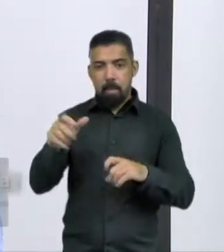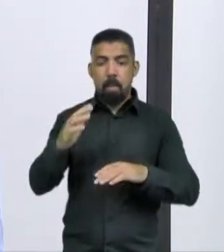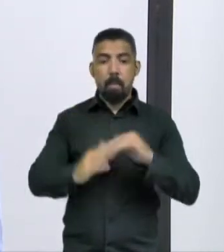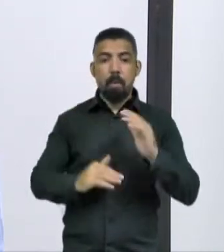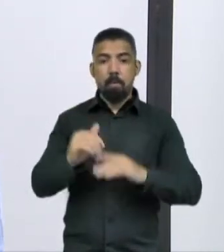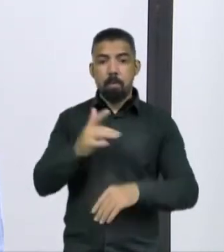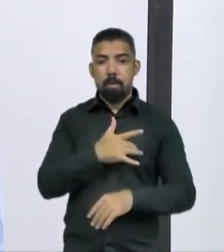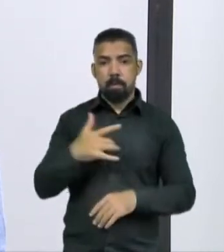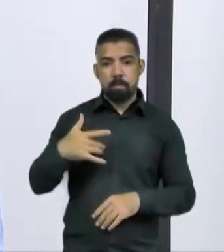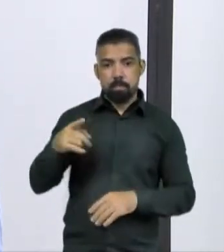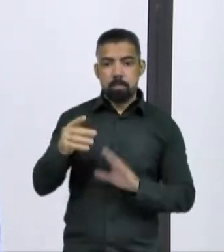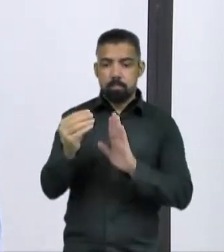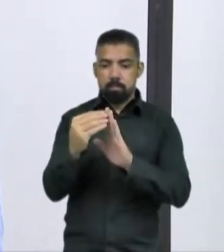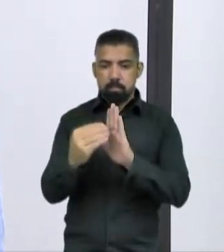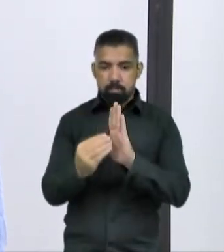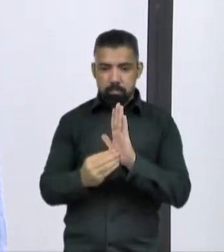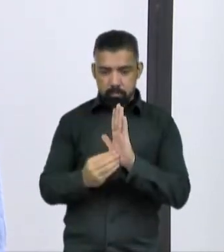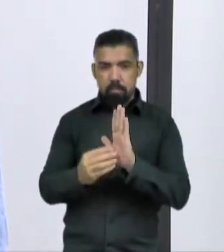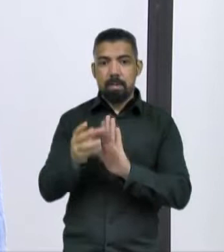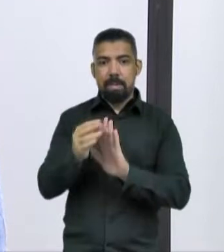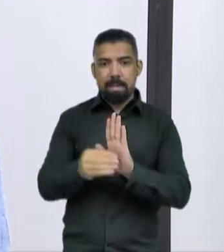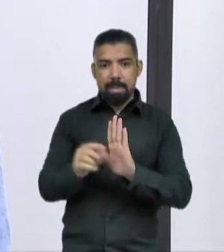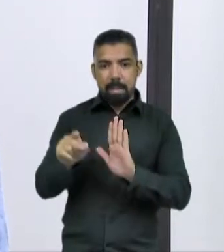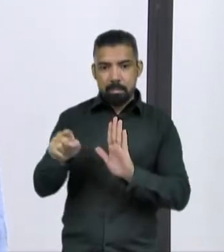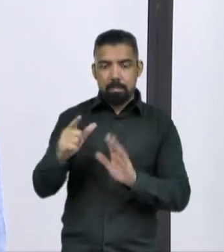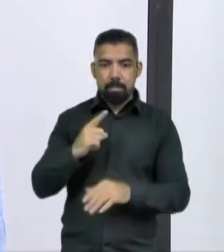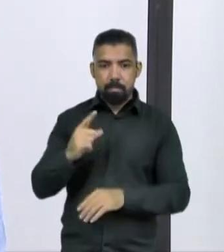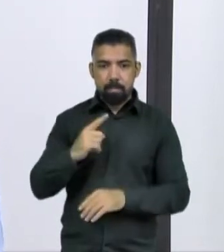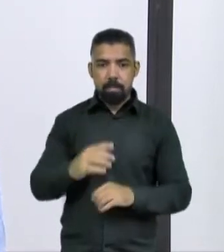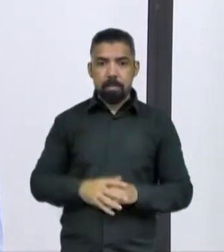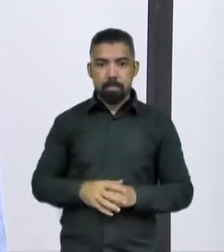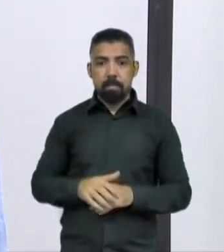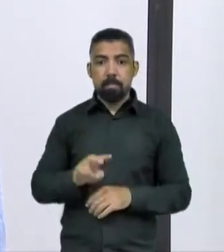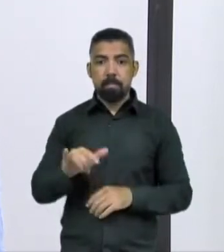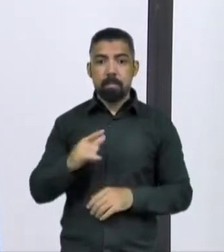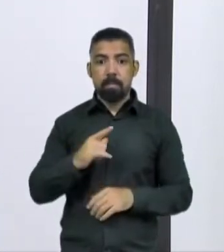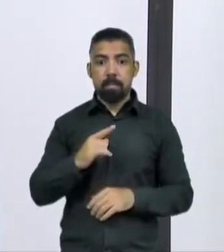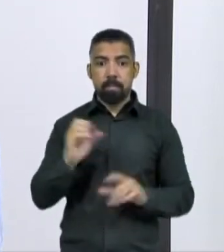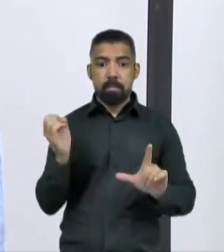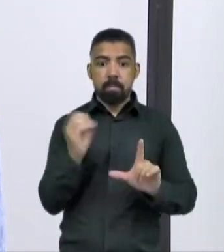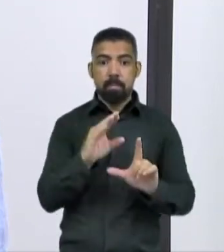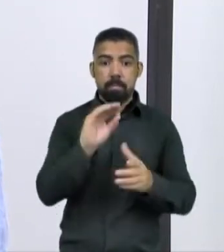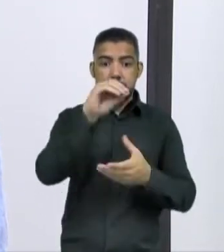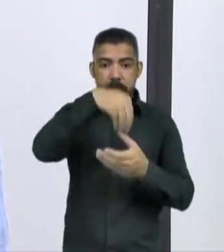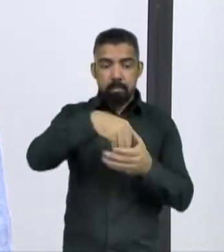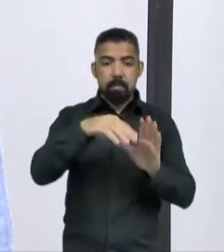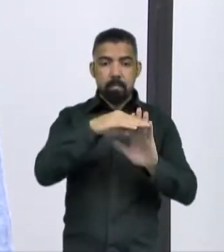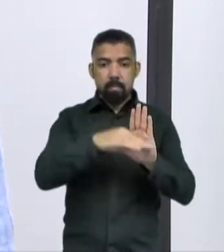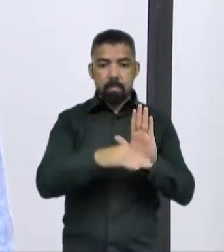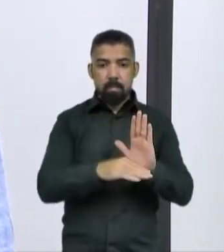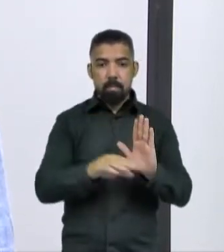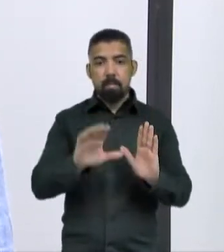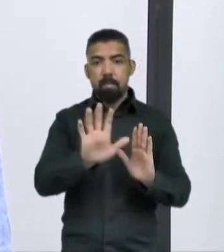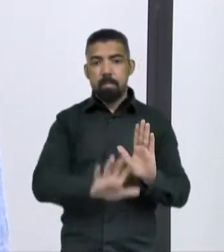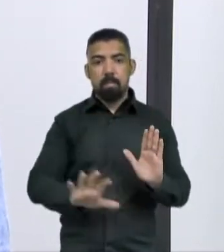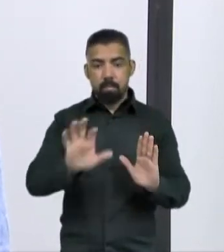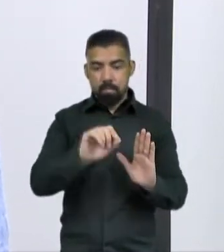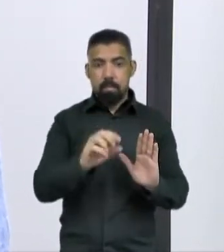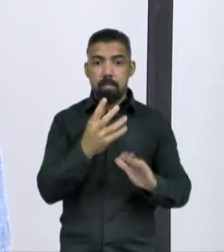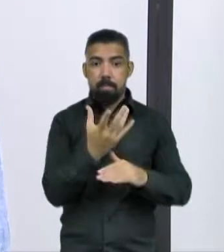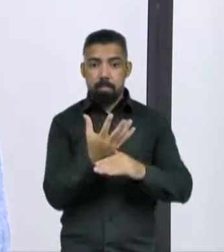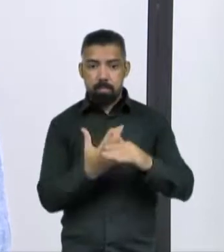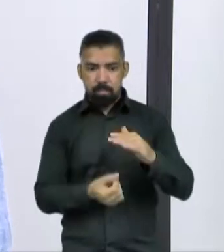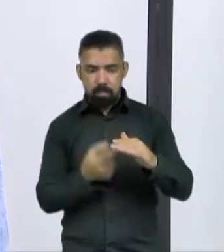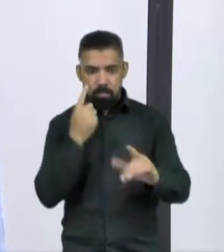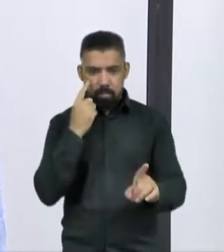preenche esses dados do paciente e esses dados caem numa plataforma nacional, né? Quando esses dados caem, nós filtramos pelo